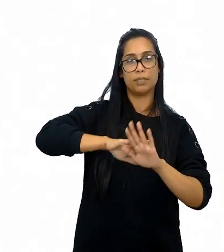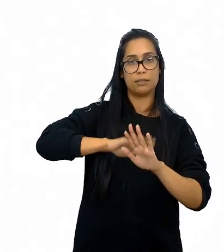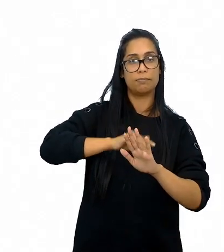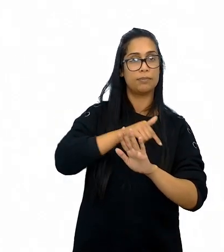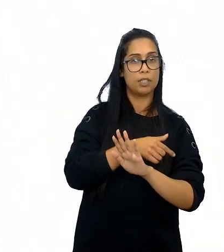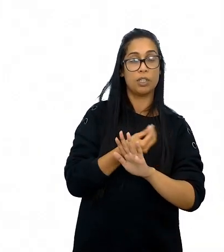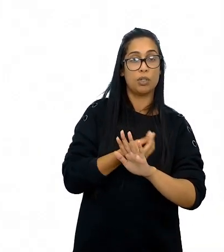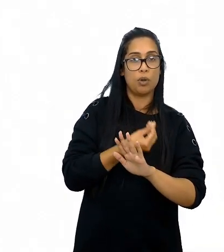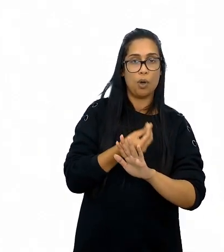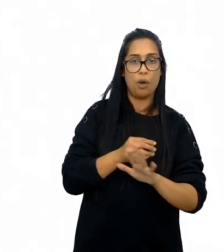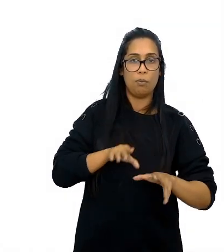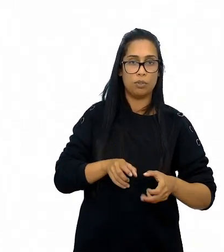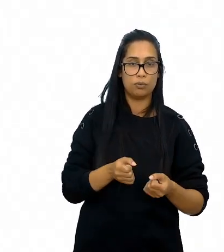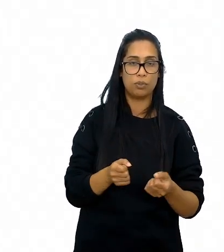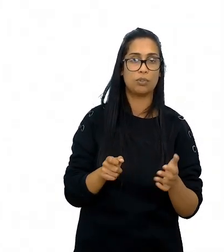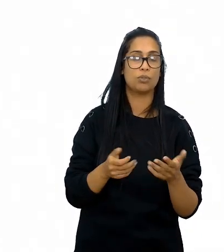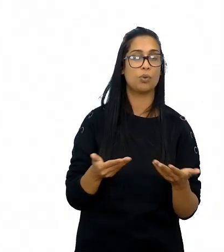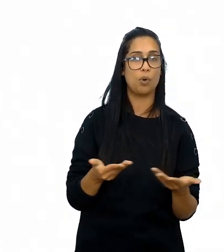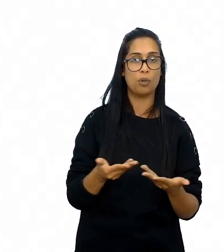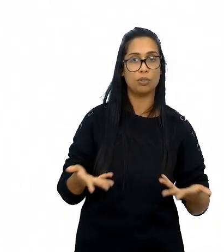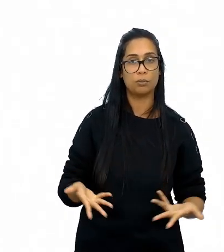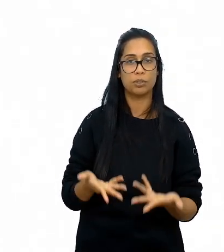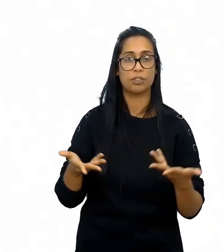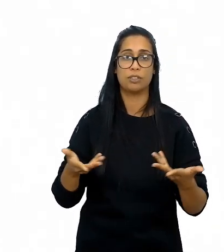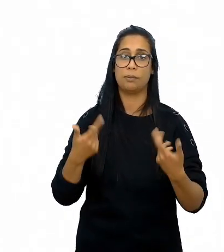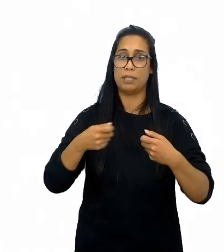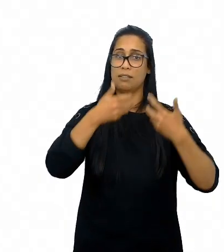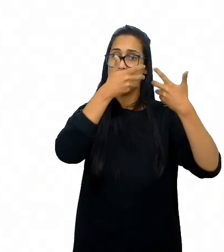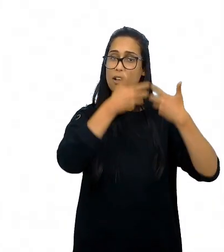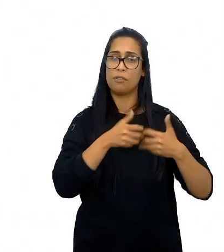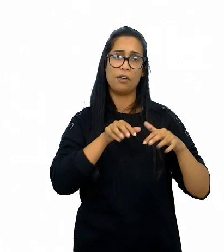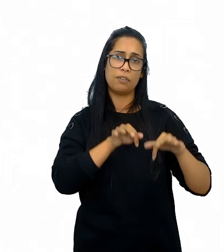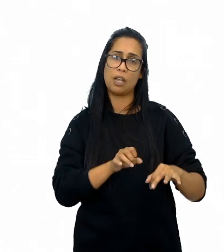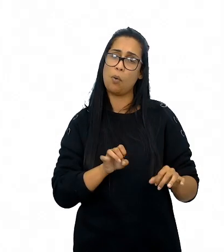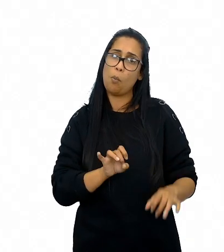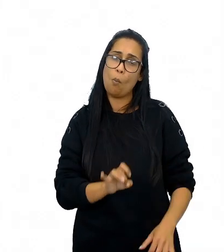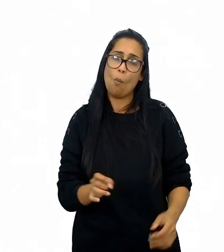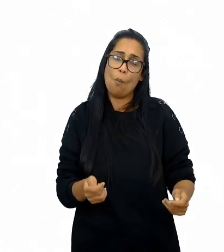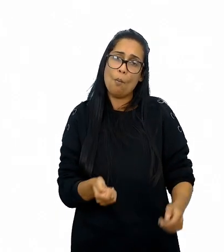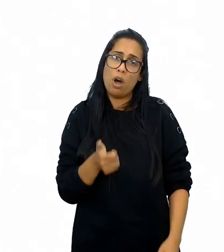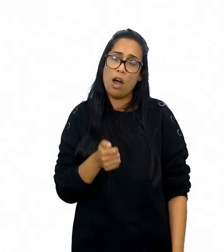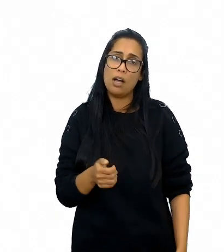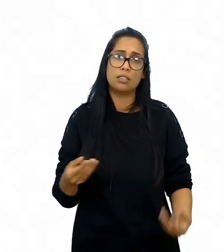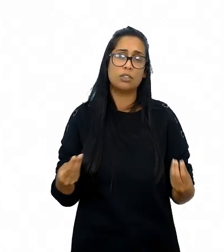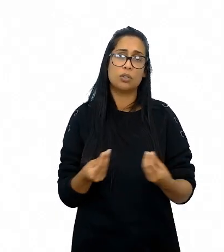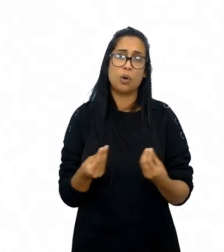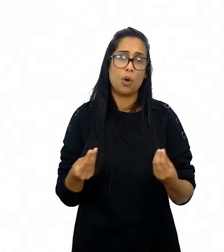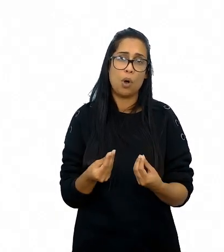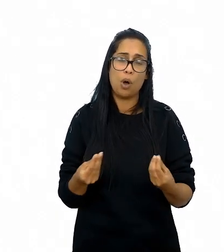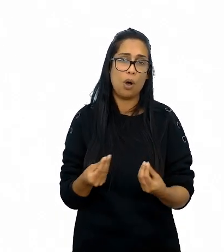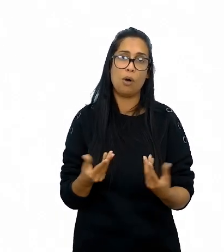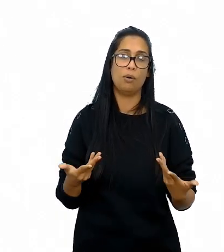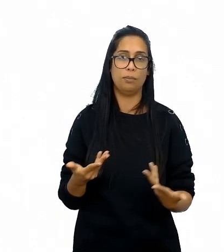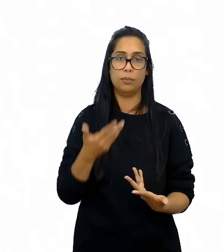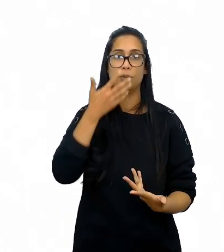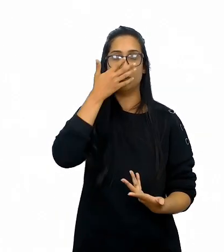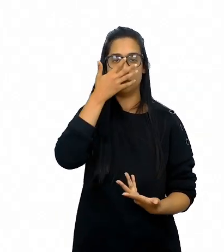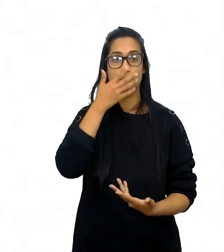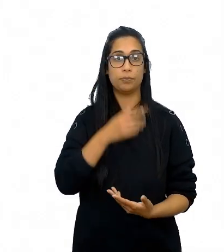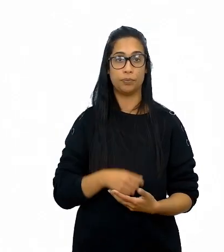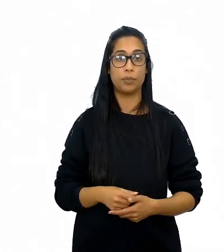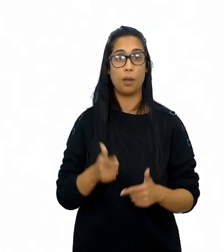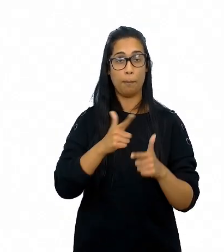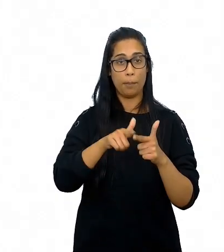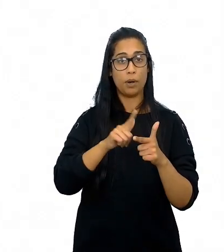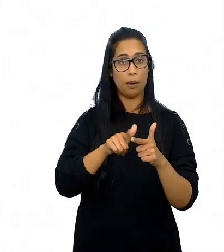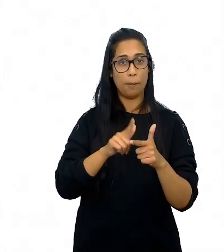também é uma possibilidade. Né? E a reflexão, para finalizar aí, como a gente pode, então, superar todas essas dificuldades, abrir